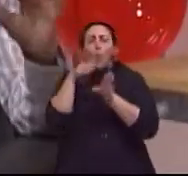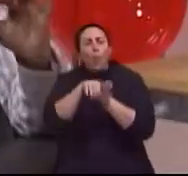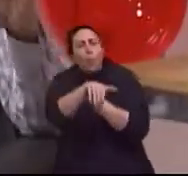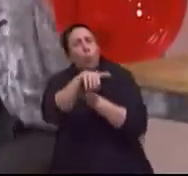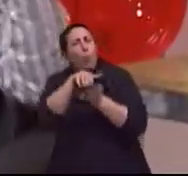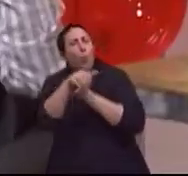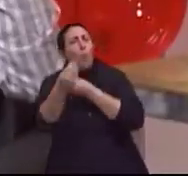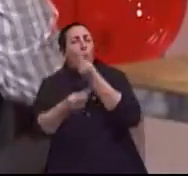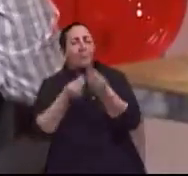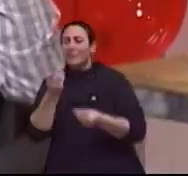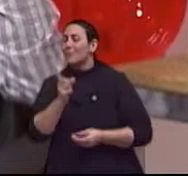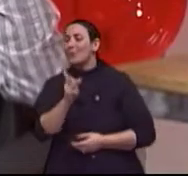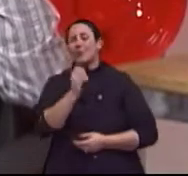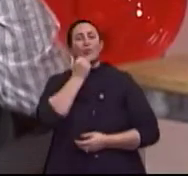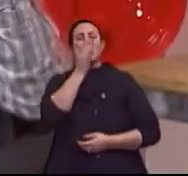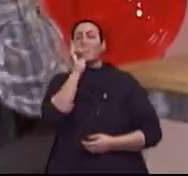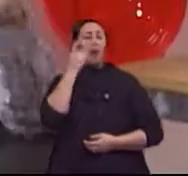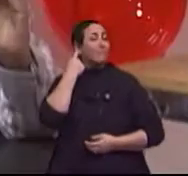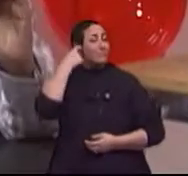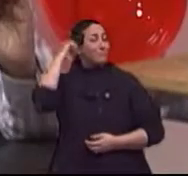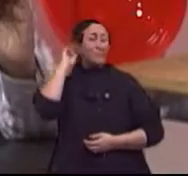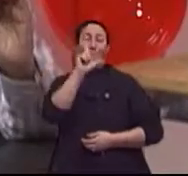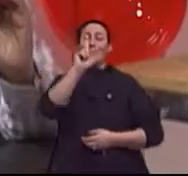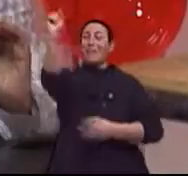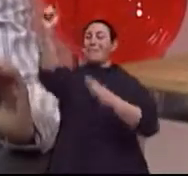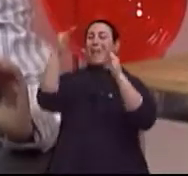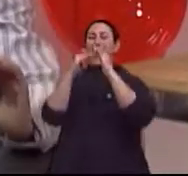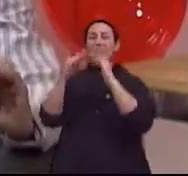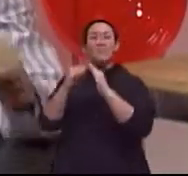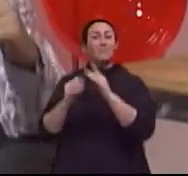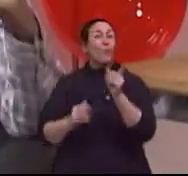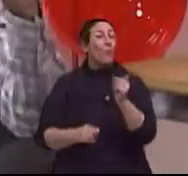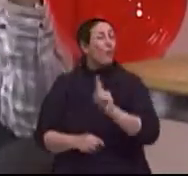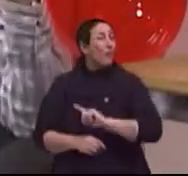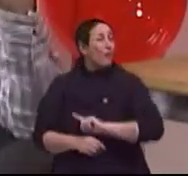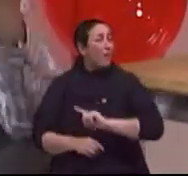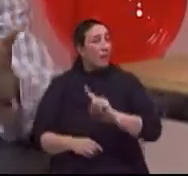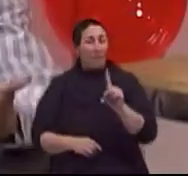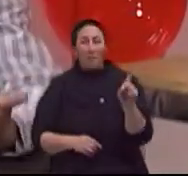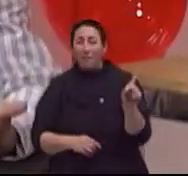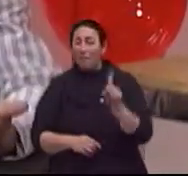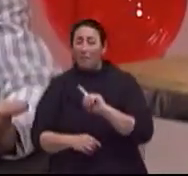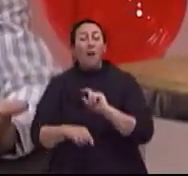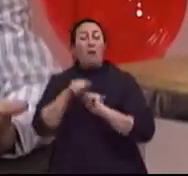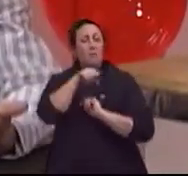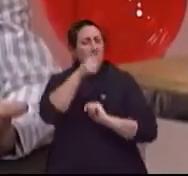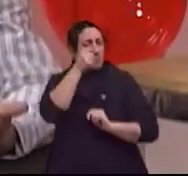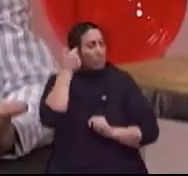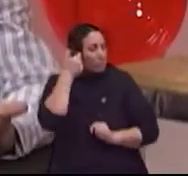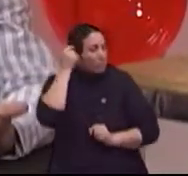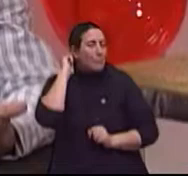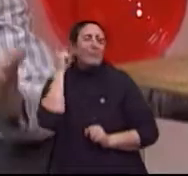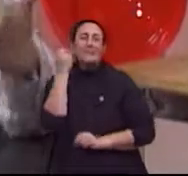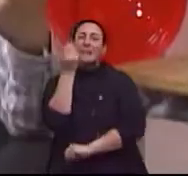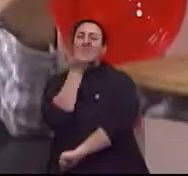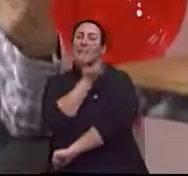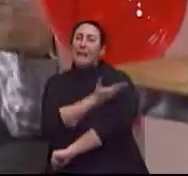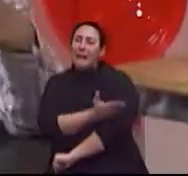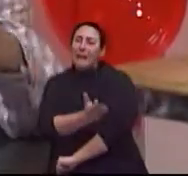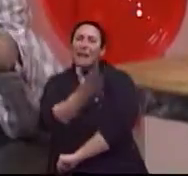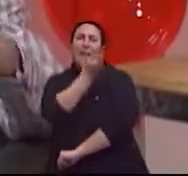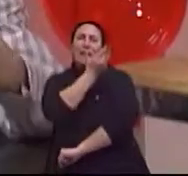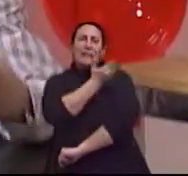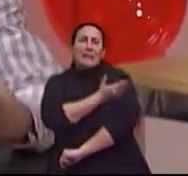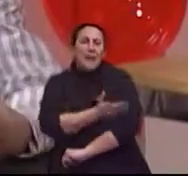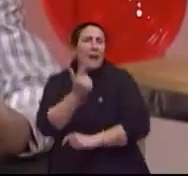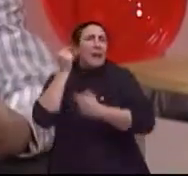assim, ó, não é colocar o aparelho e ir embora. Não é. Nós precisamos de um treinamento auditivo, né? Nós precisamos